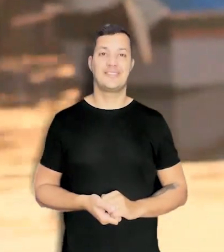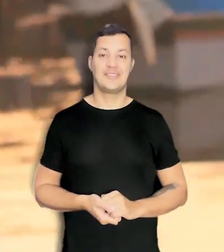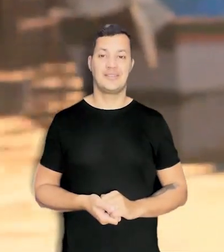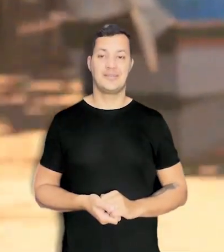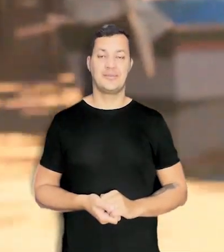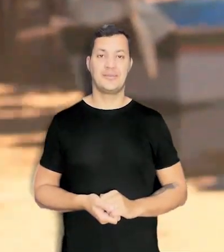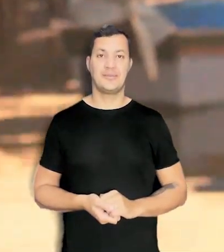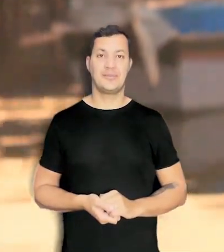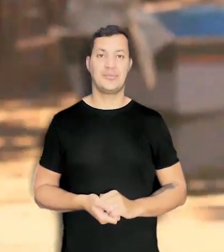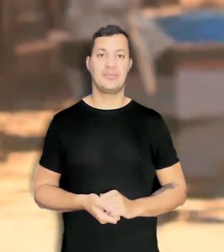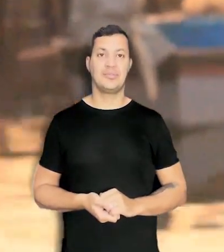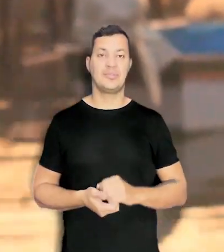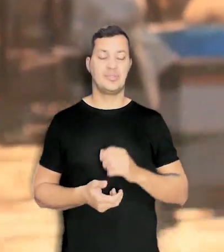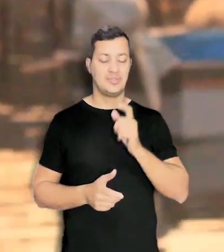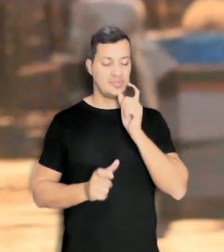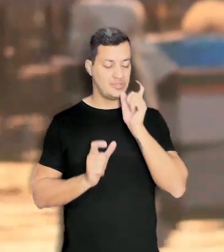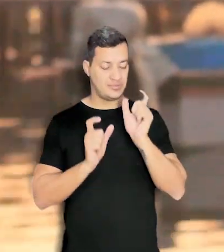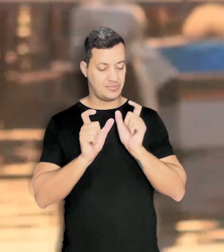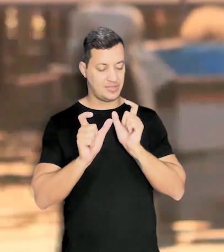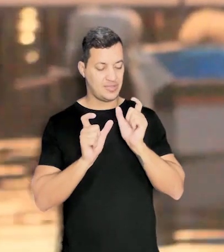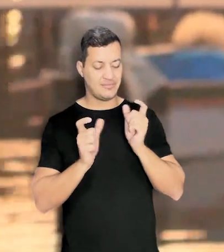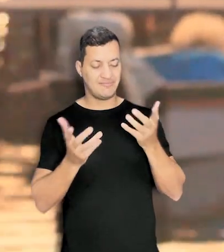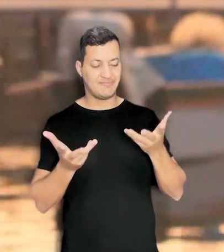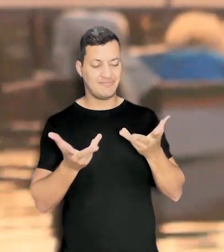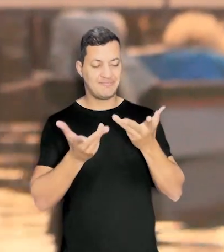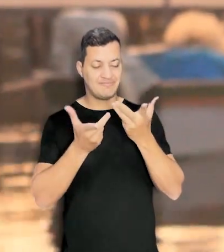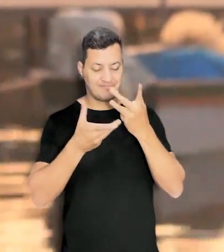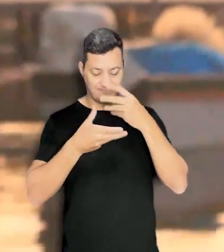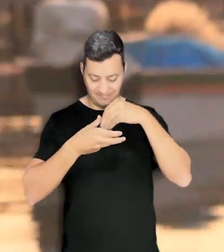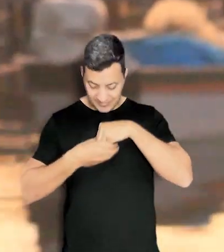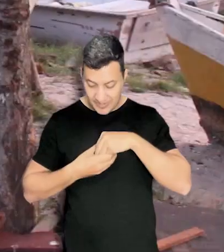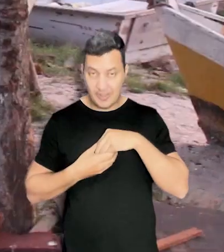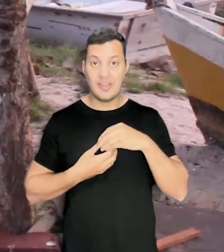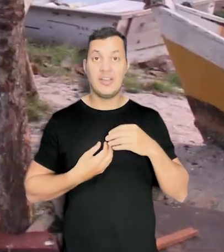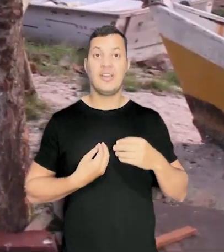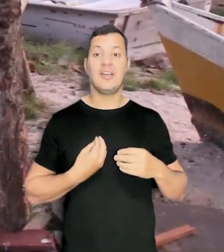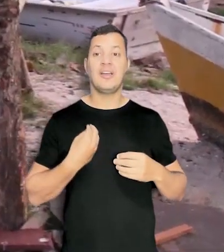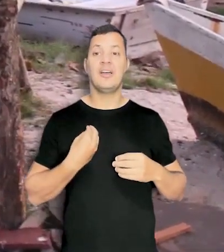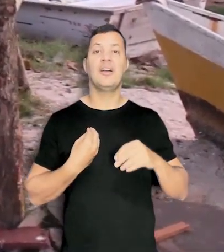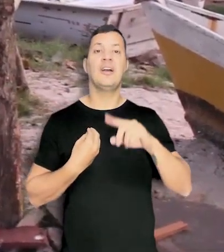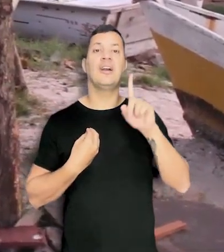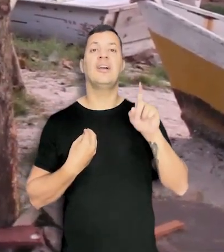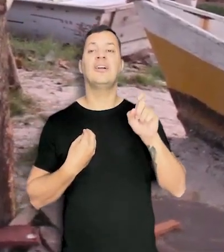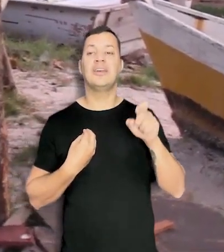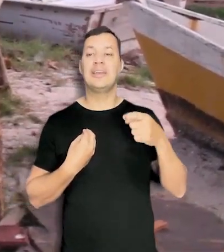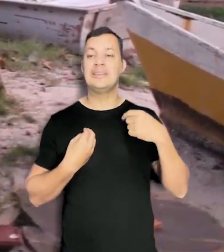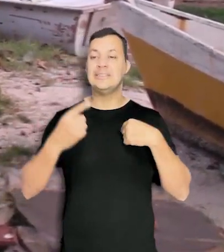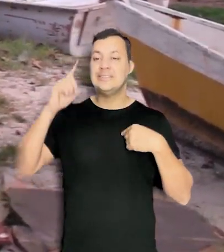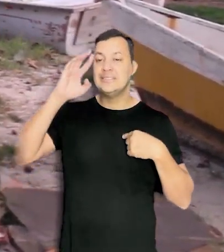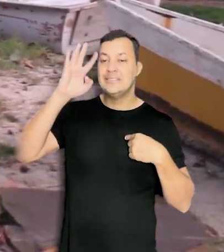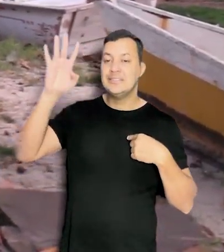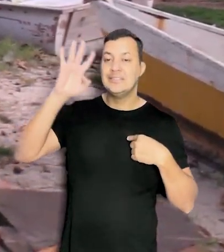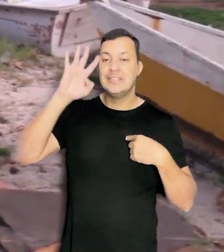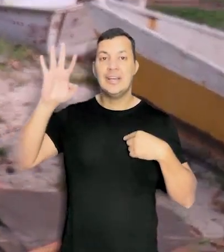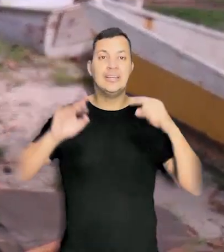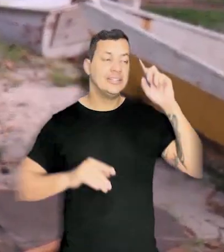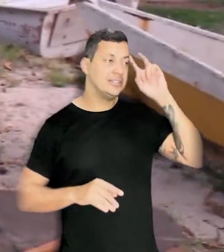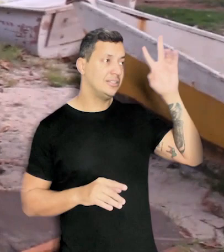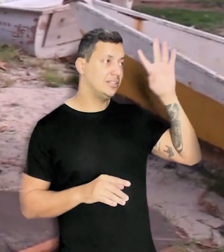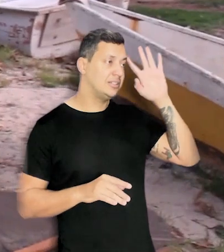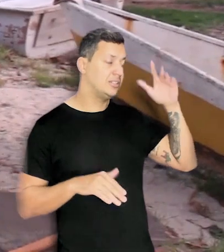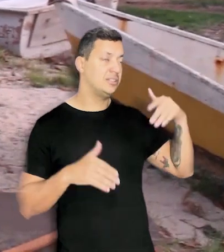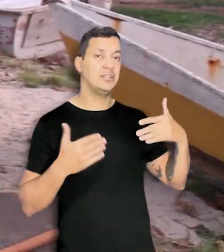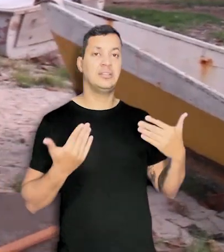E as doces palavras que eu tinha cá dentro, a quem nas gerei? O ramo